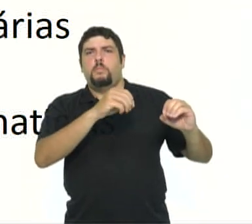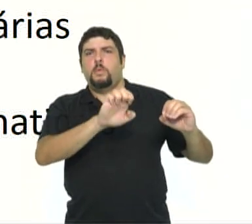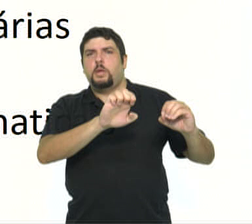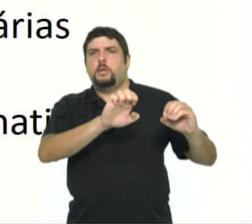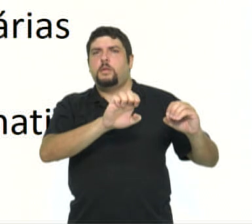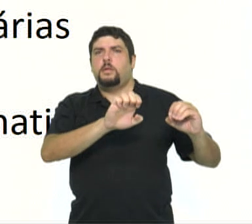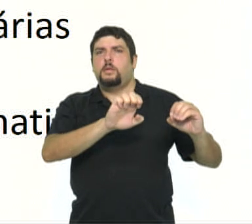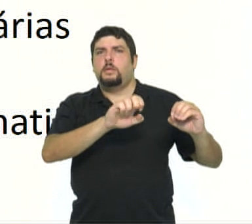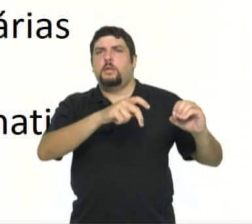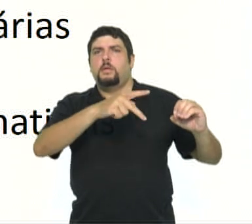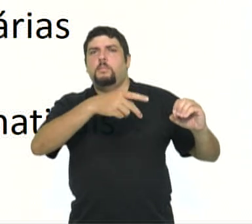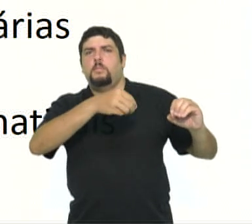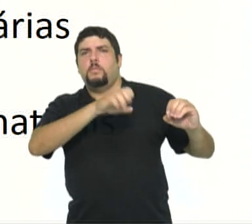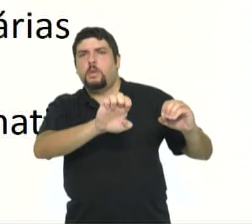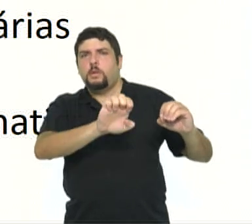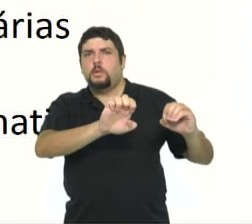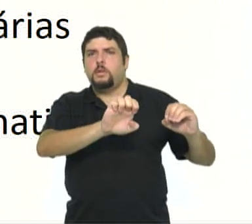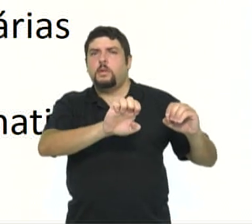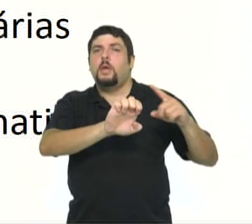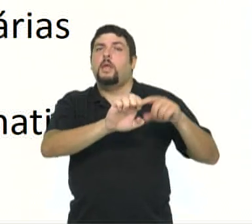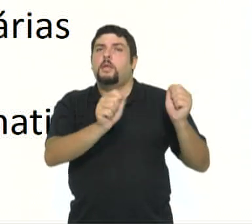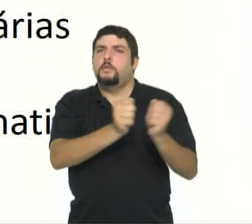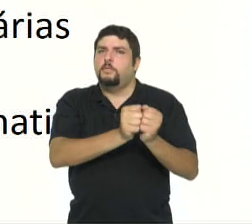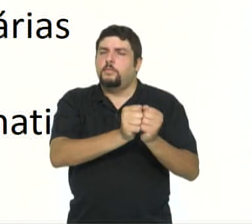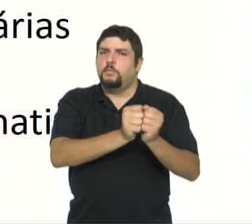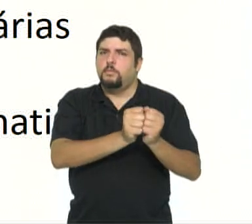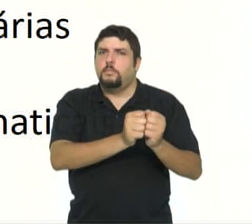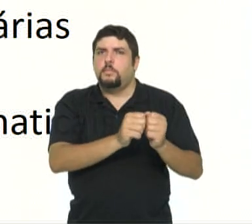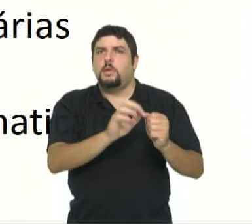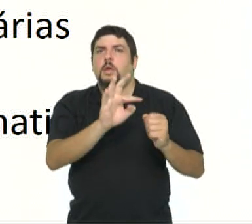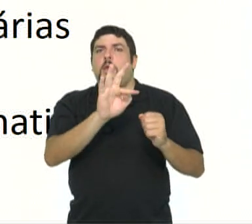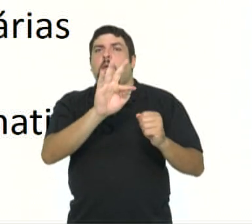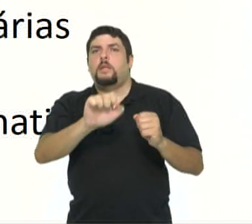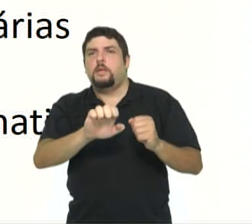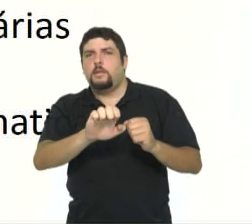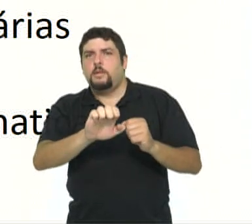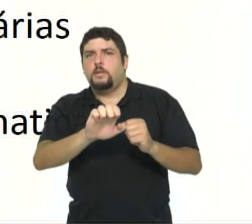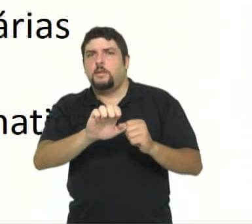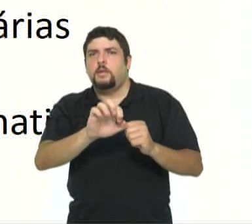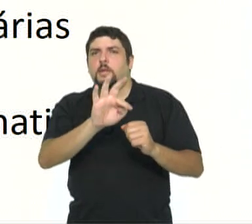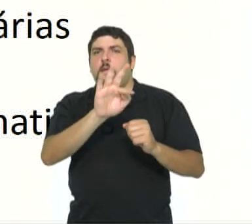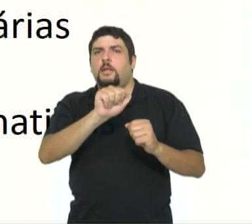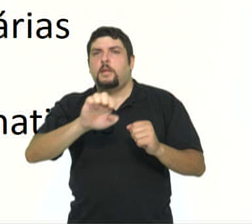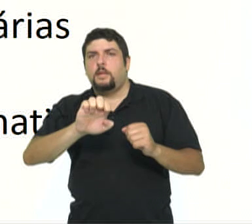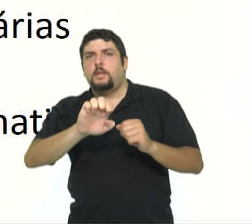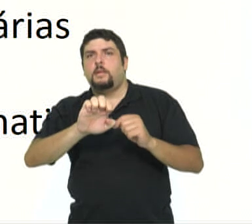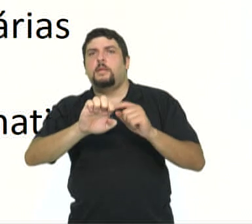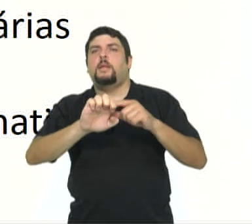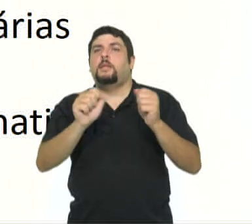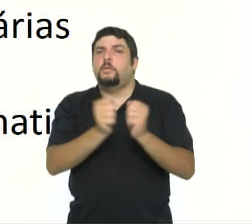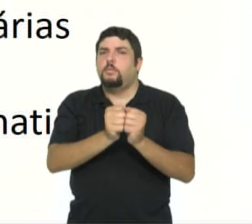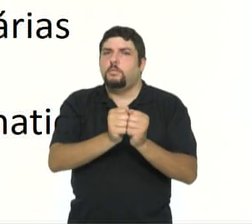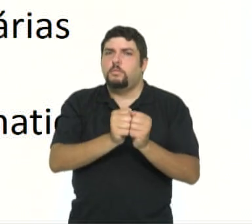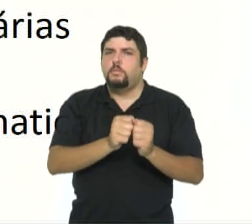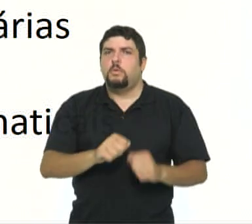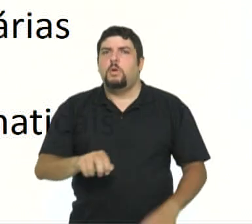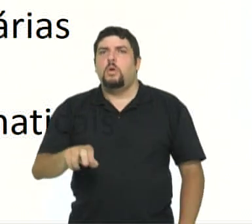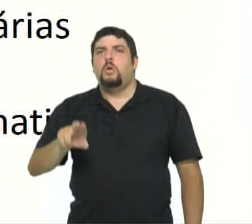som fraco com o som forte? Ficam juntos. Tá é o som das 2 vogais.